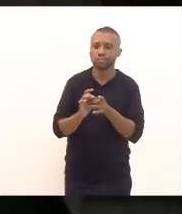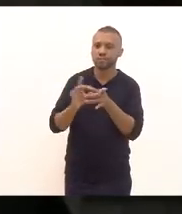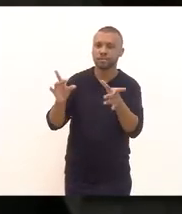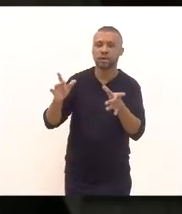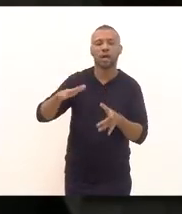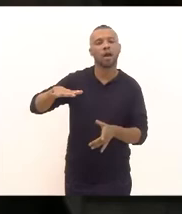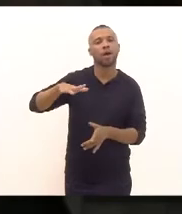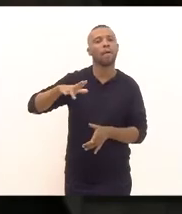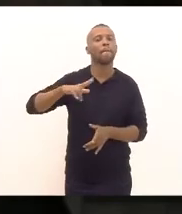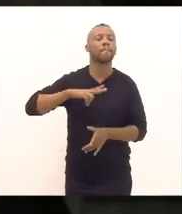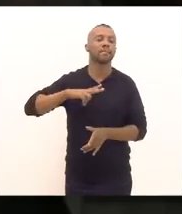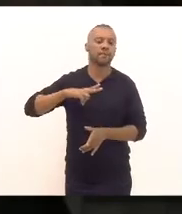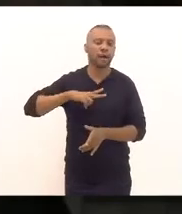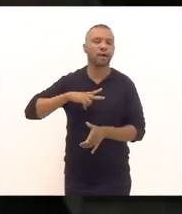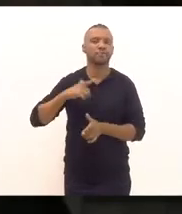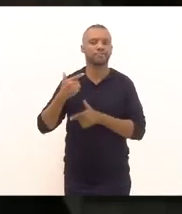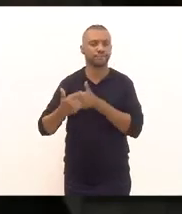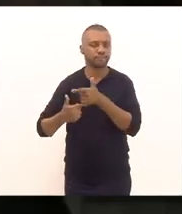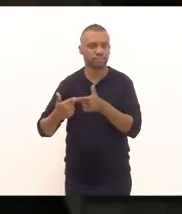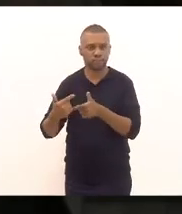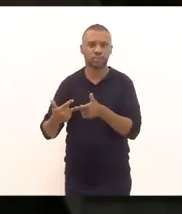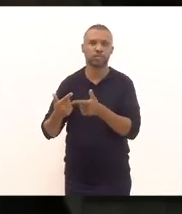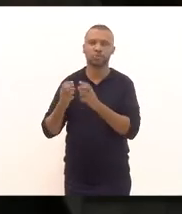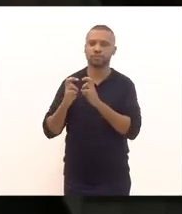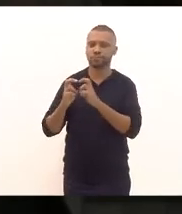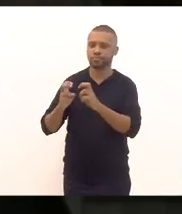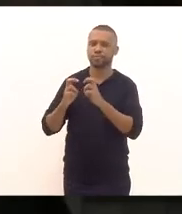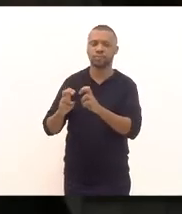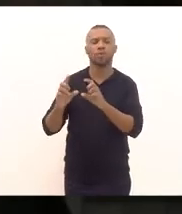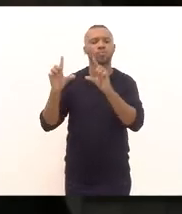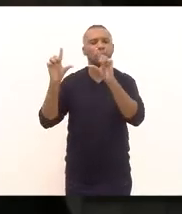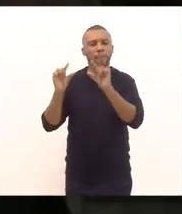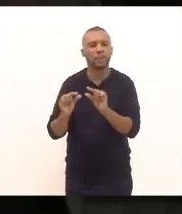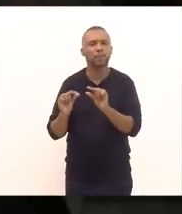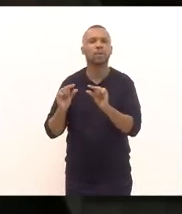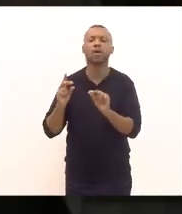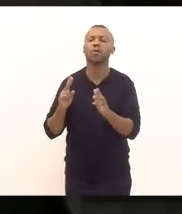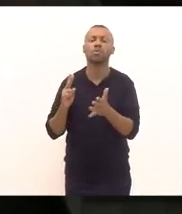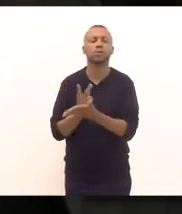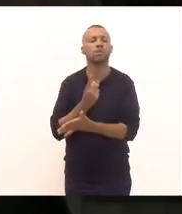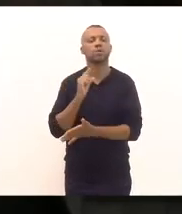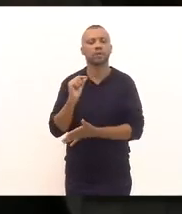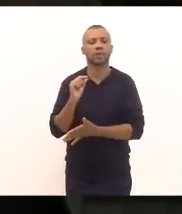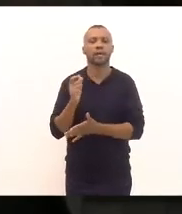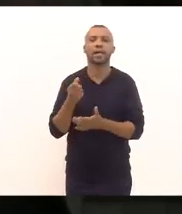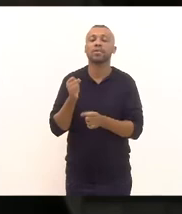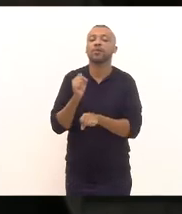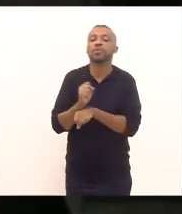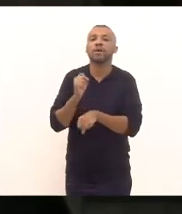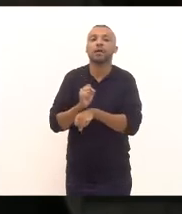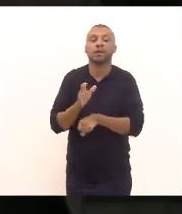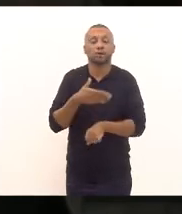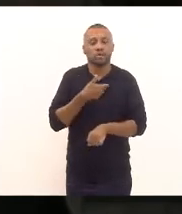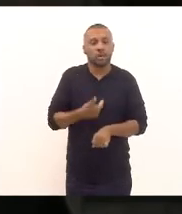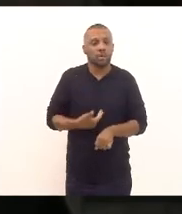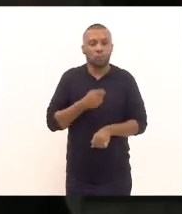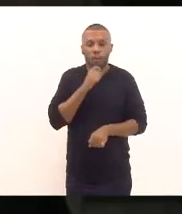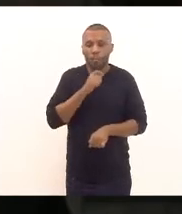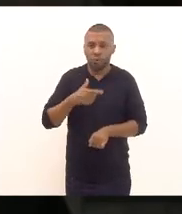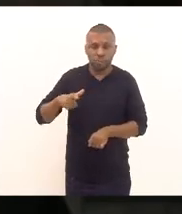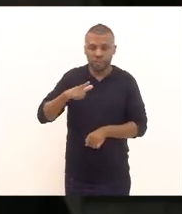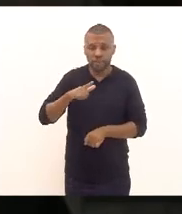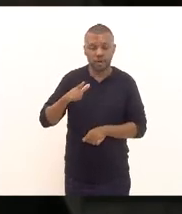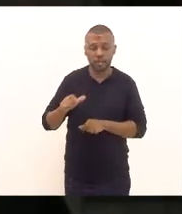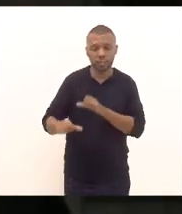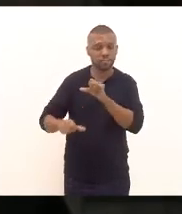ao setor privado a operação do transporte rodoviário o mínimo o mínimo que era de se esperar é que o estado que não ia mais operar diretamente